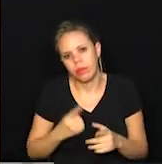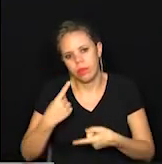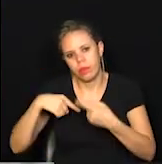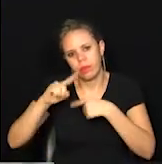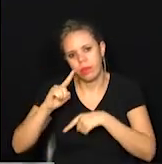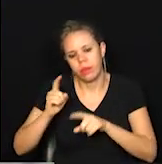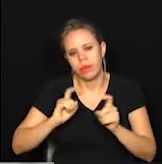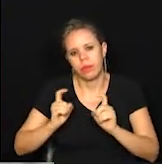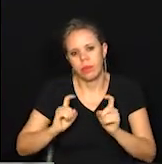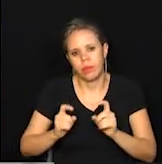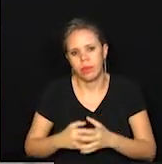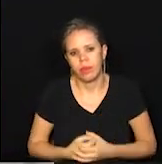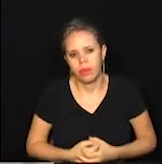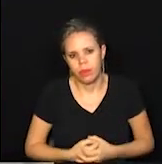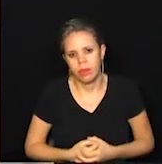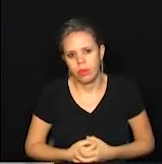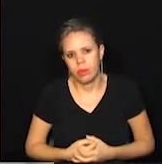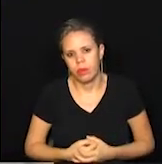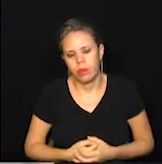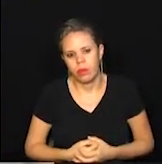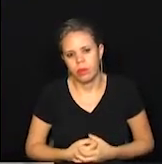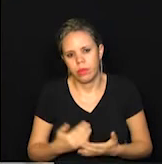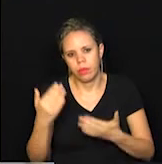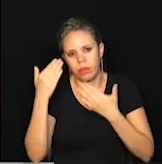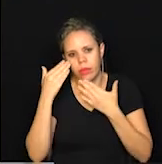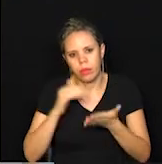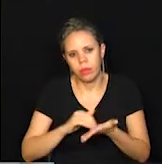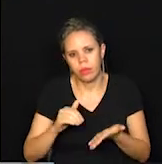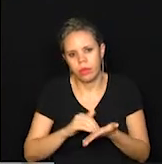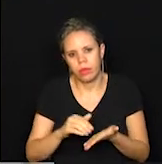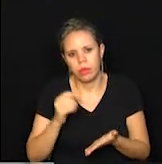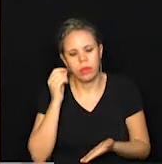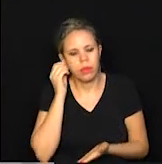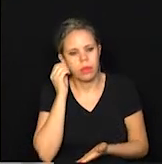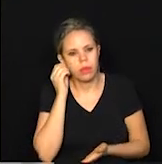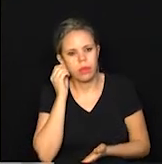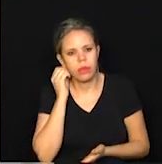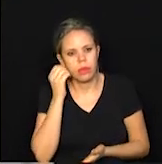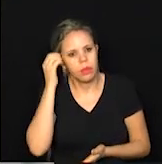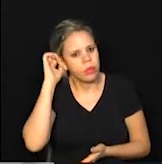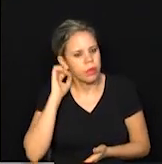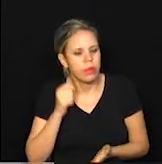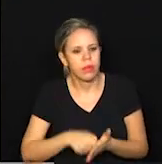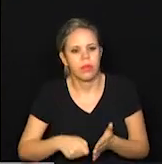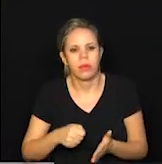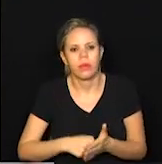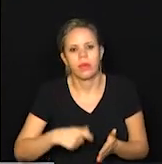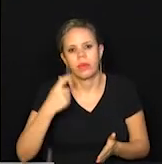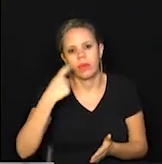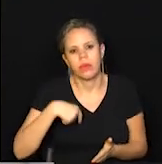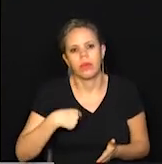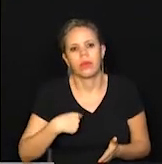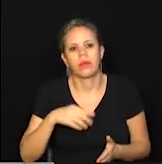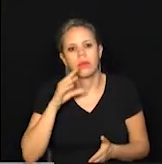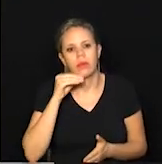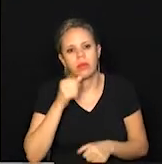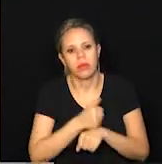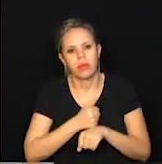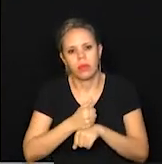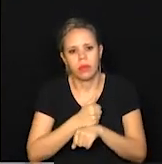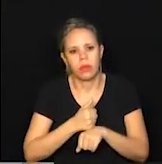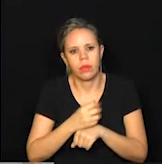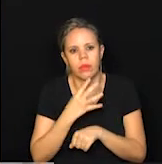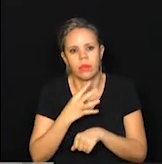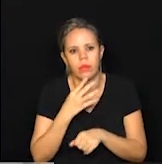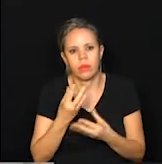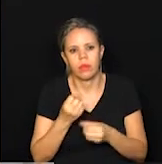essa reunião. Então, aquele dia nós agradecemos ao secretário e ele fez. É um batalhador, é um funcionário de carreira, conheço há